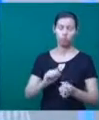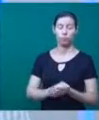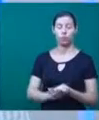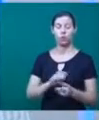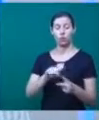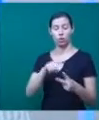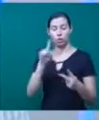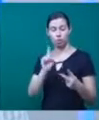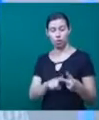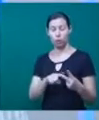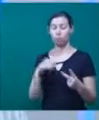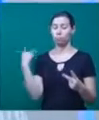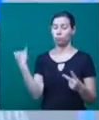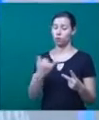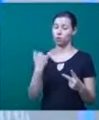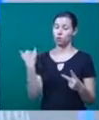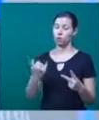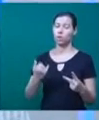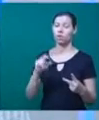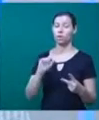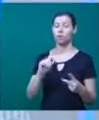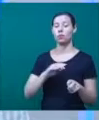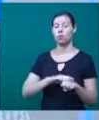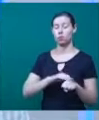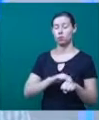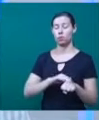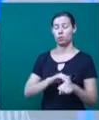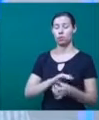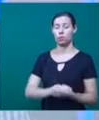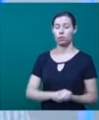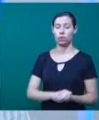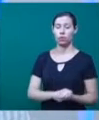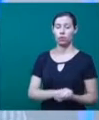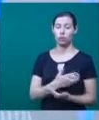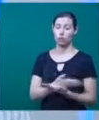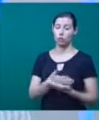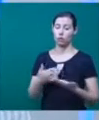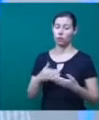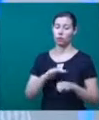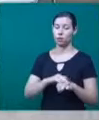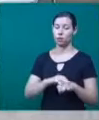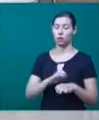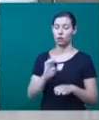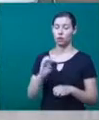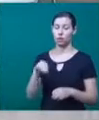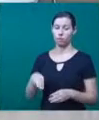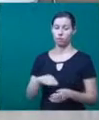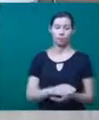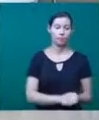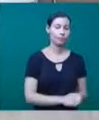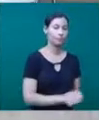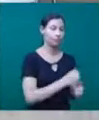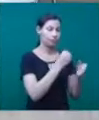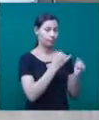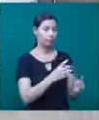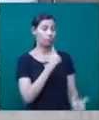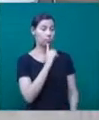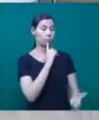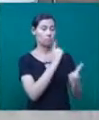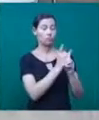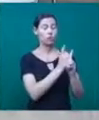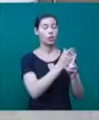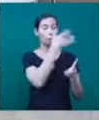provavelmente importantes para o desenvolvimento da doença, para começar a doença, a esclerose múltipla. Em relação ao diagnóstico, as pessoas, às vezes,